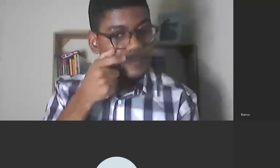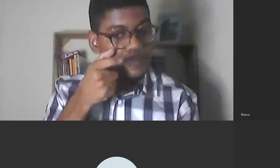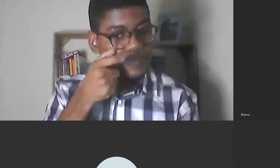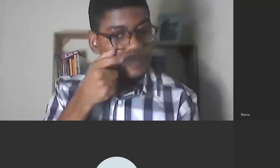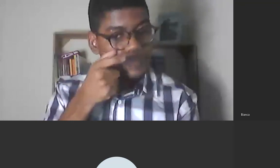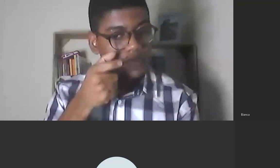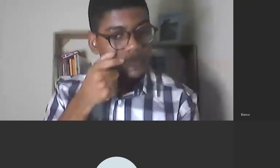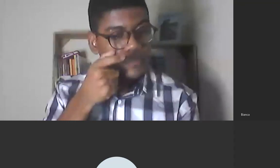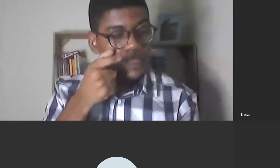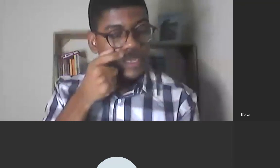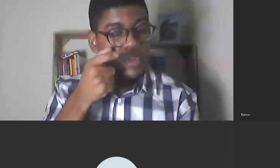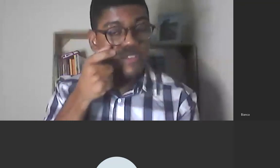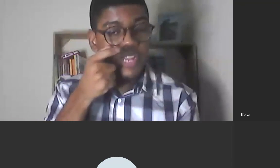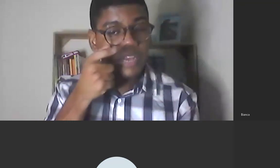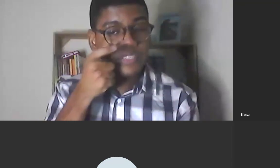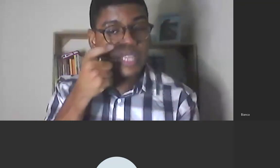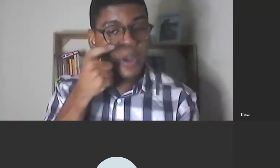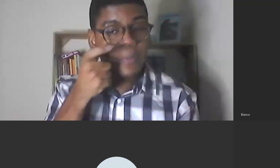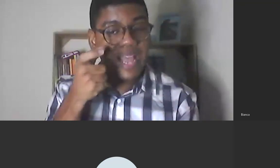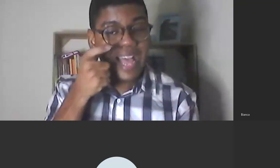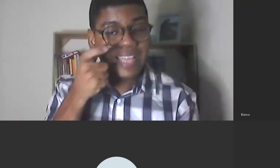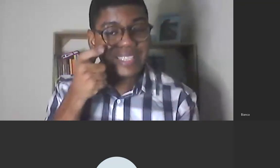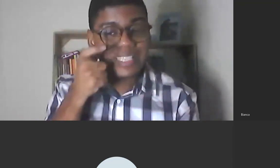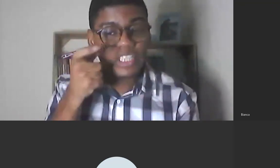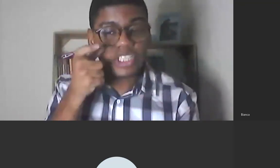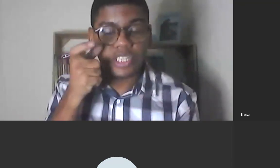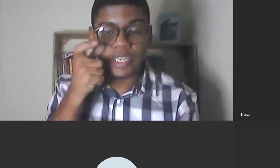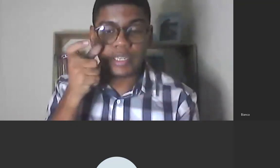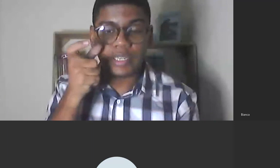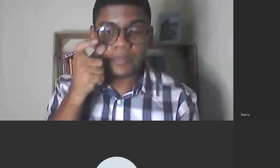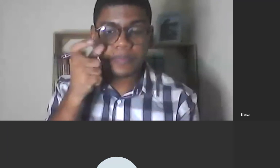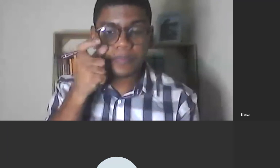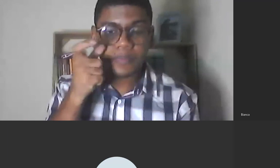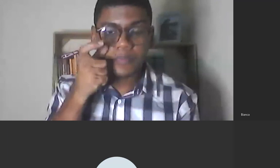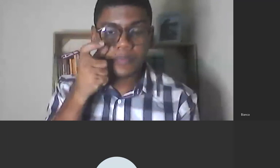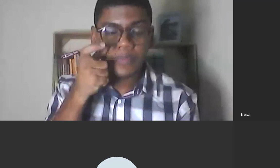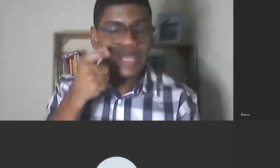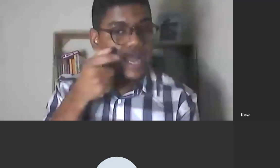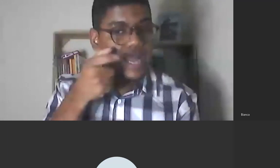olho, vai virar o sinal para assistir.